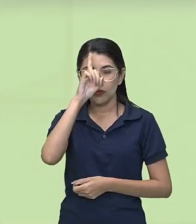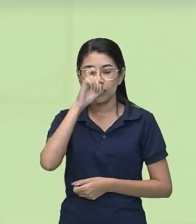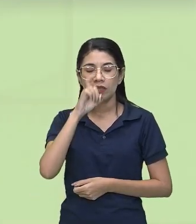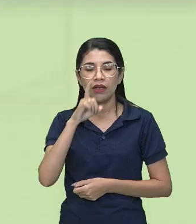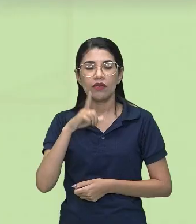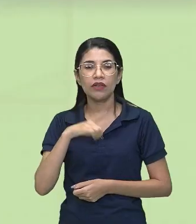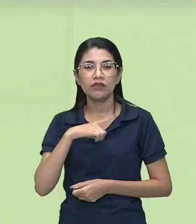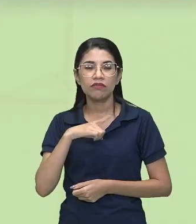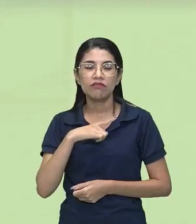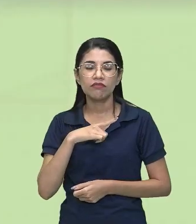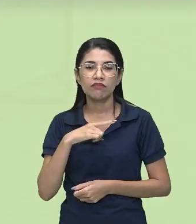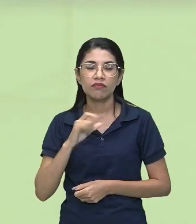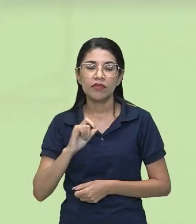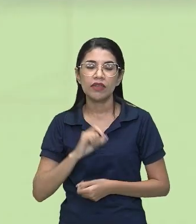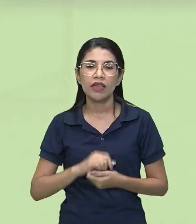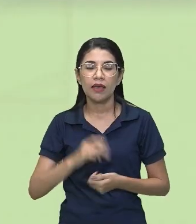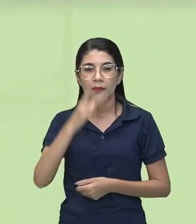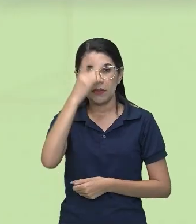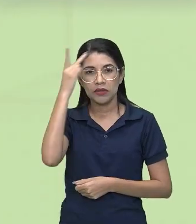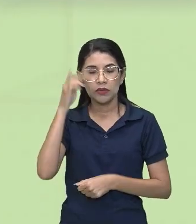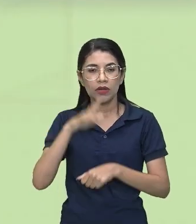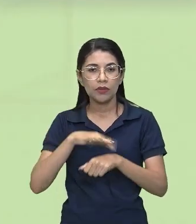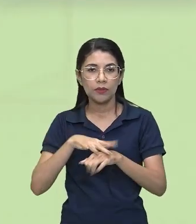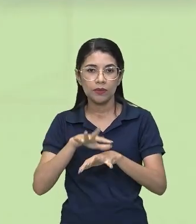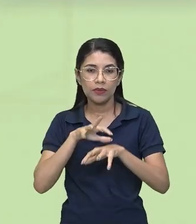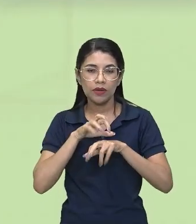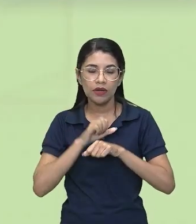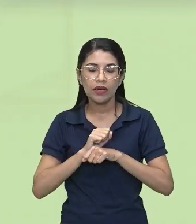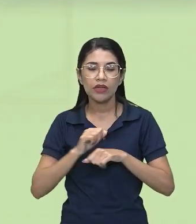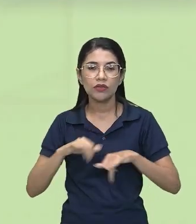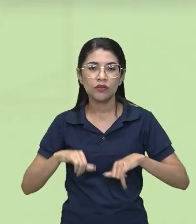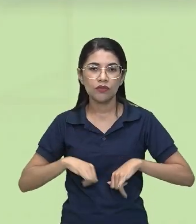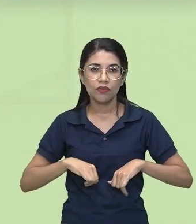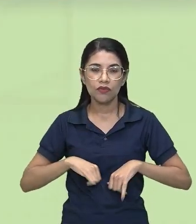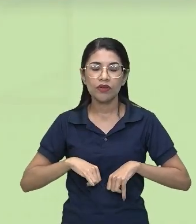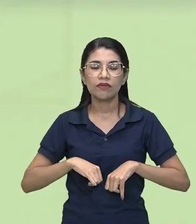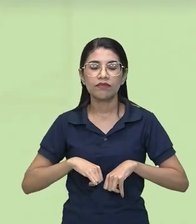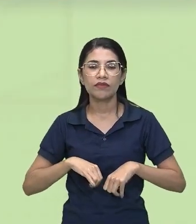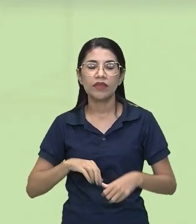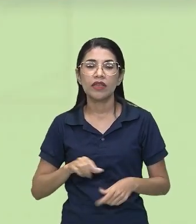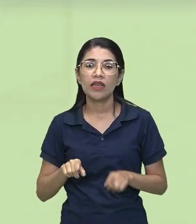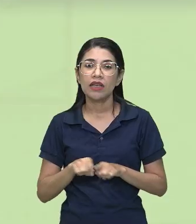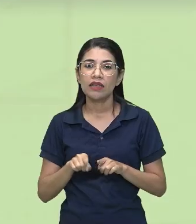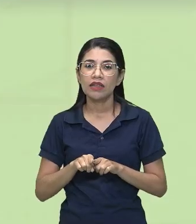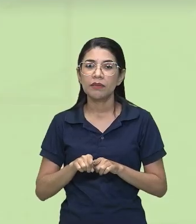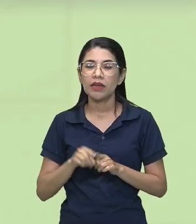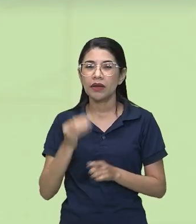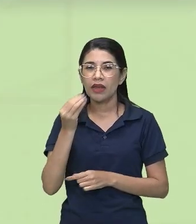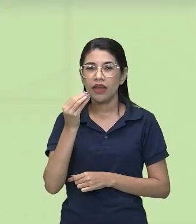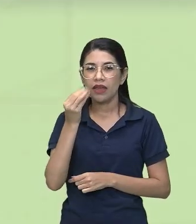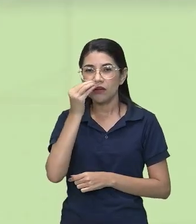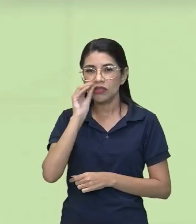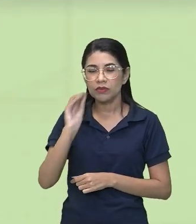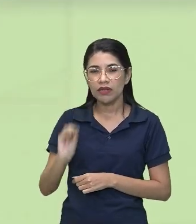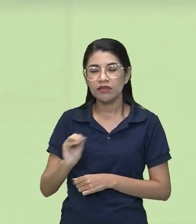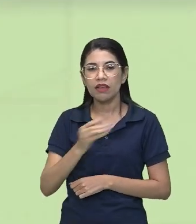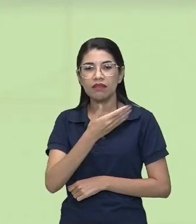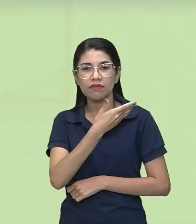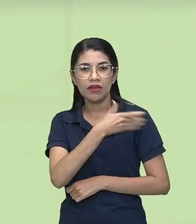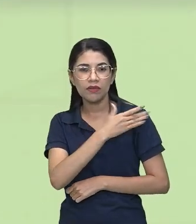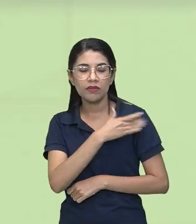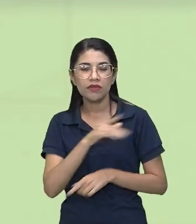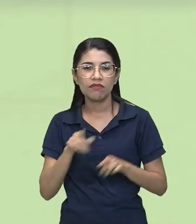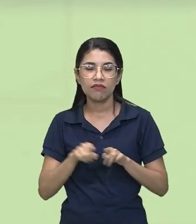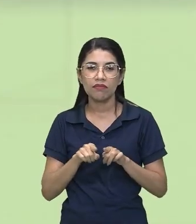recebia hansenianos, pessoas que sofriam desse mal e que sofriam também bastante preconceito da população em